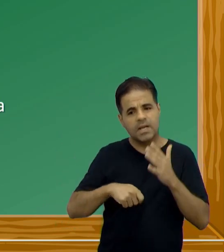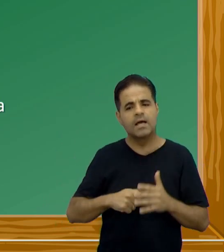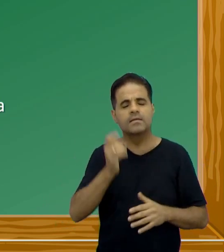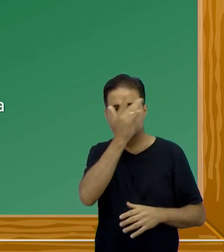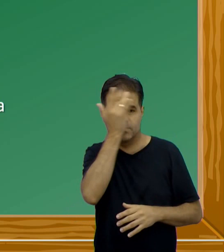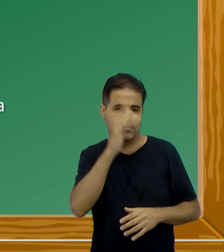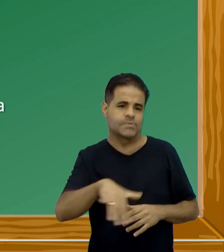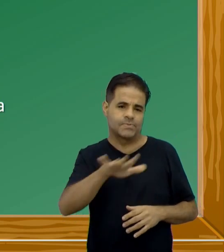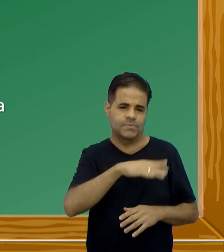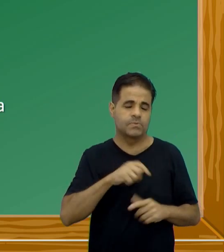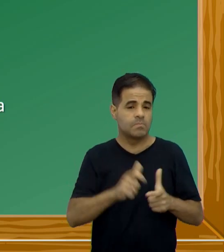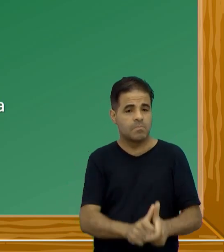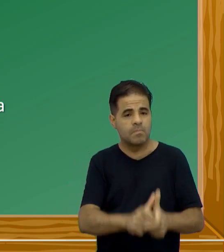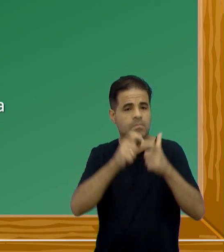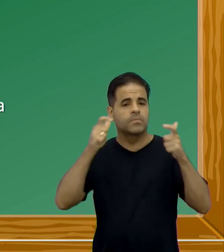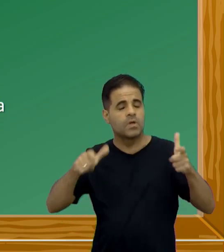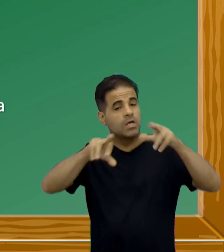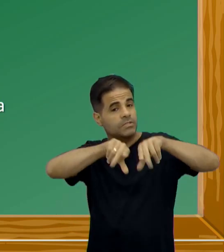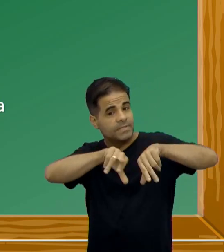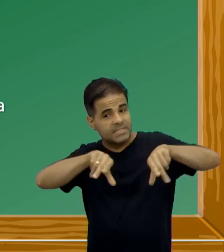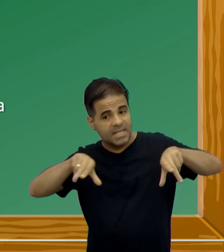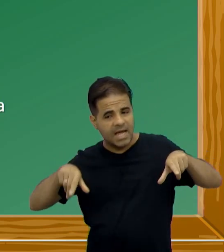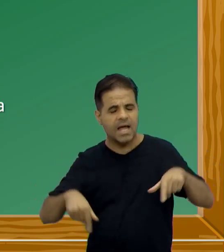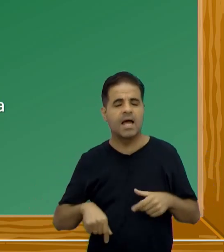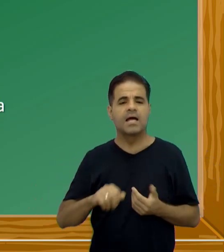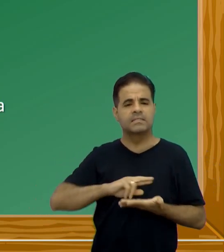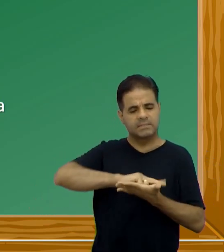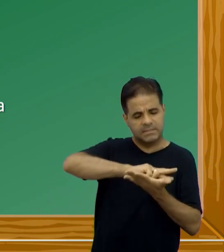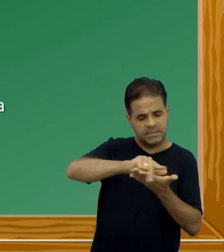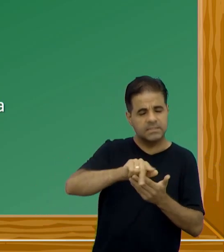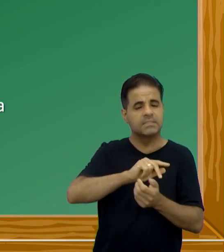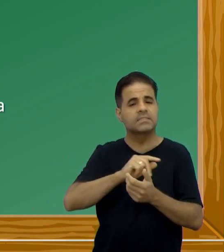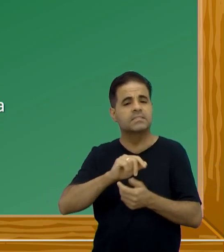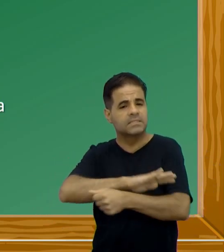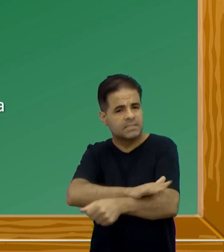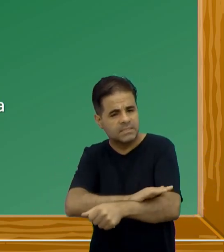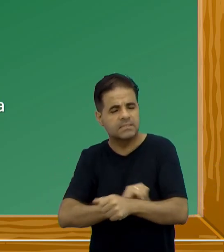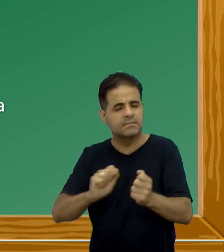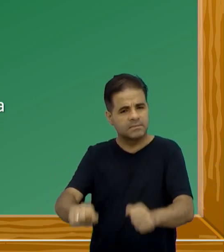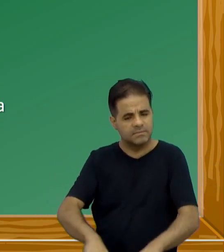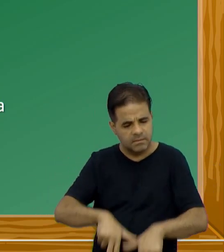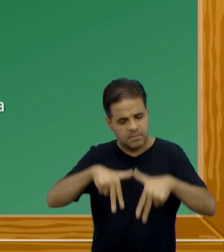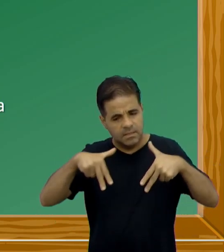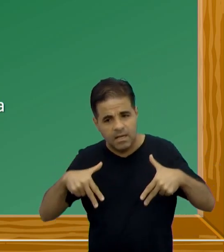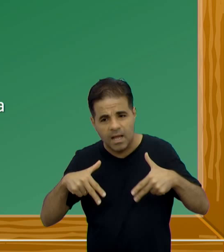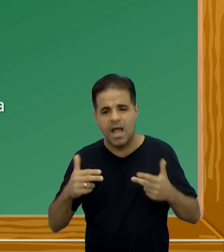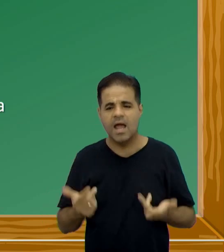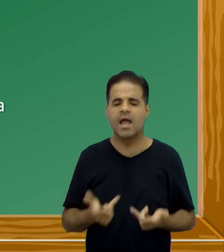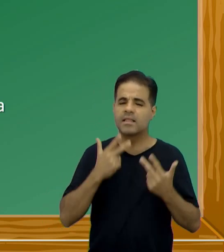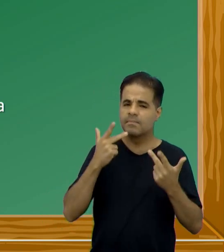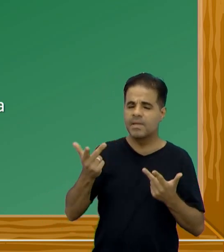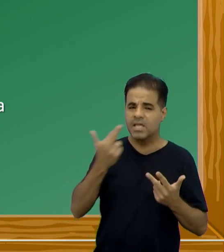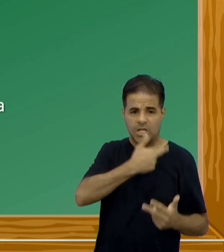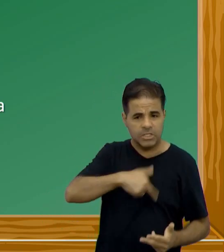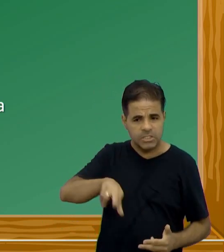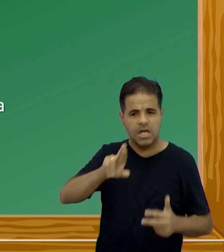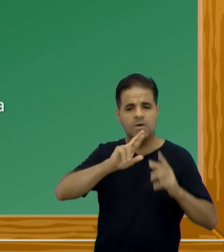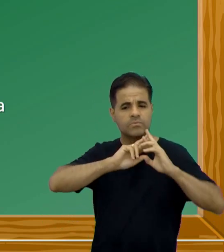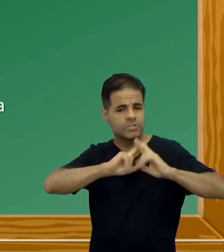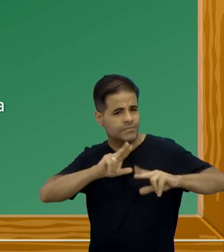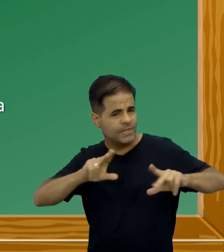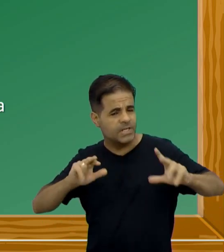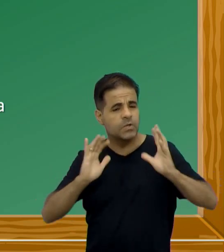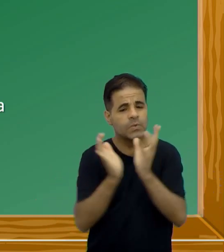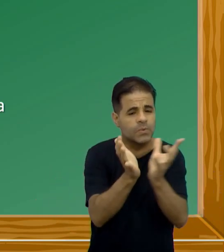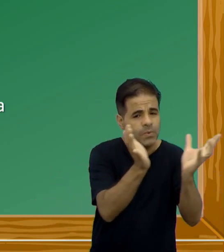pessoas com a maior diversidade, né, de etnias, credos, enfim. Contratam pessoas